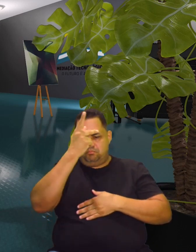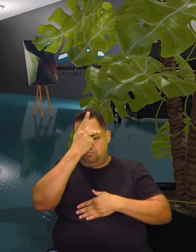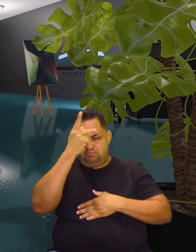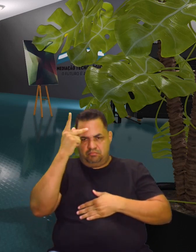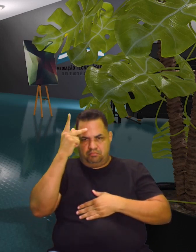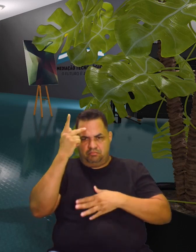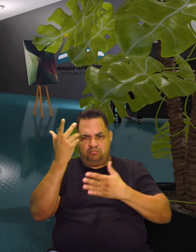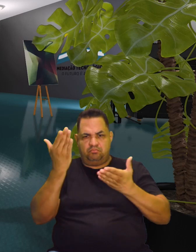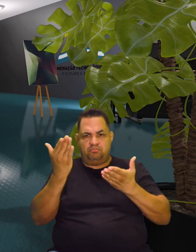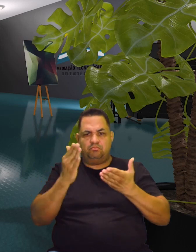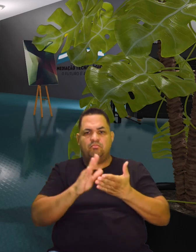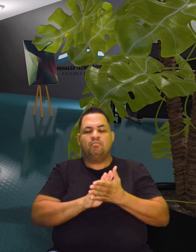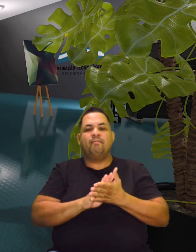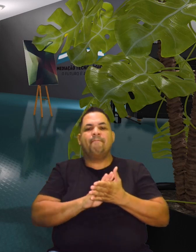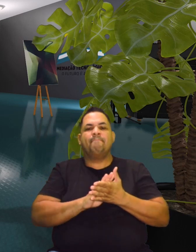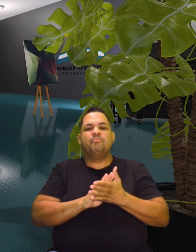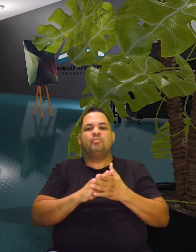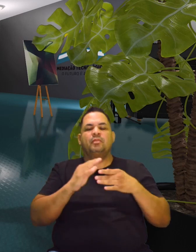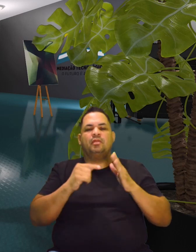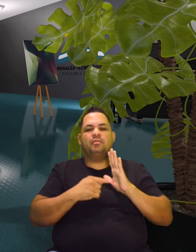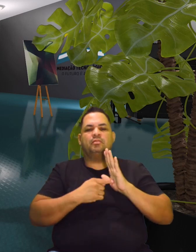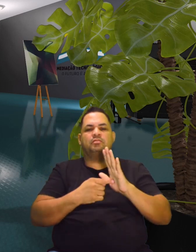representavam os corpos humanos em